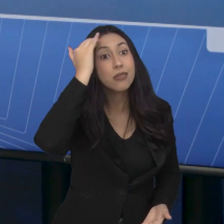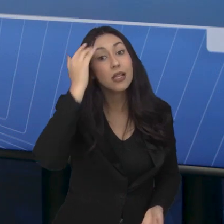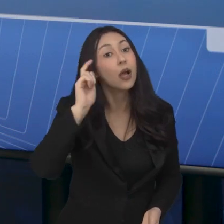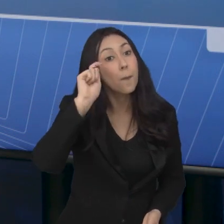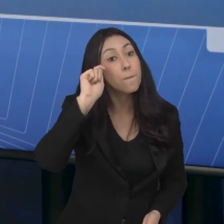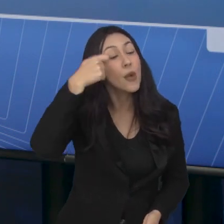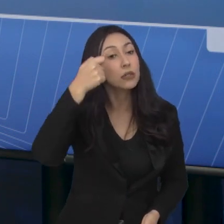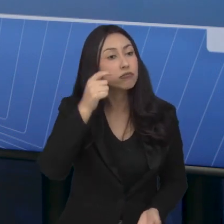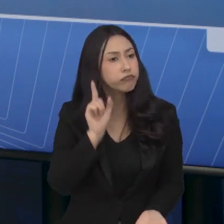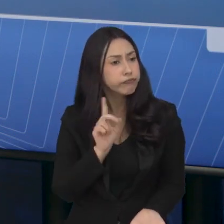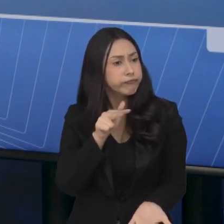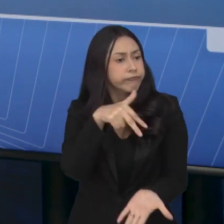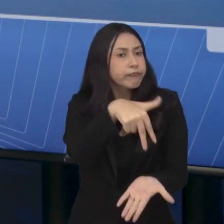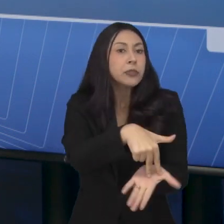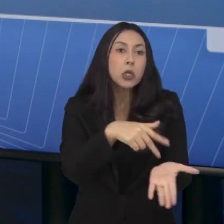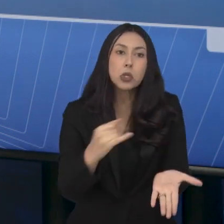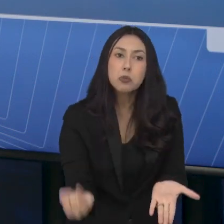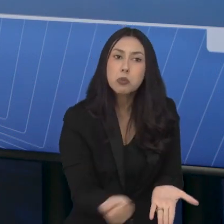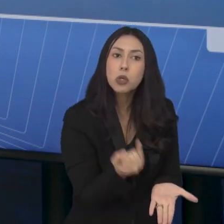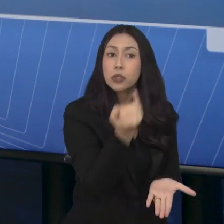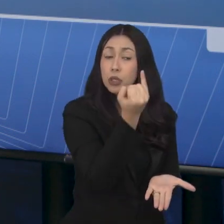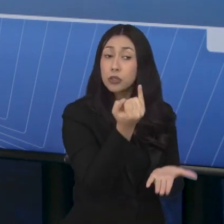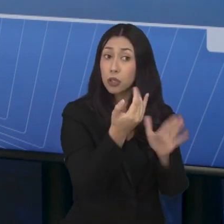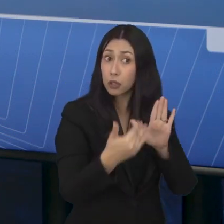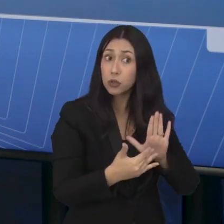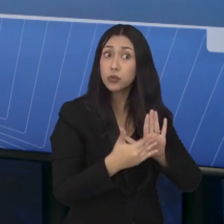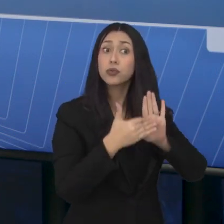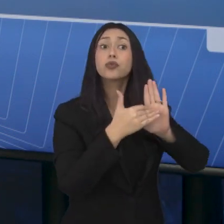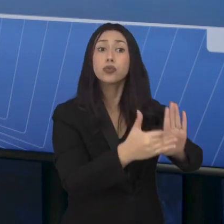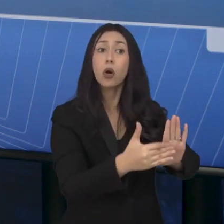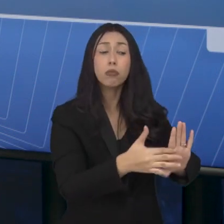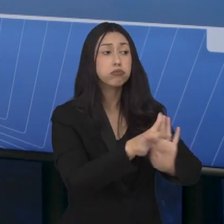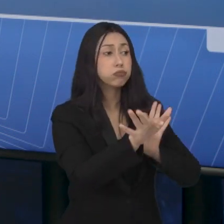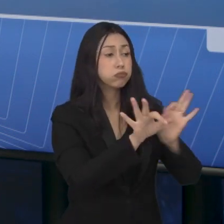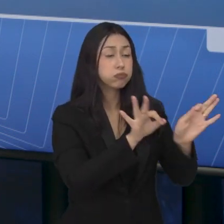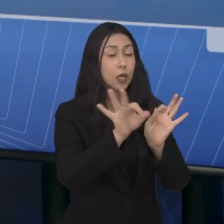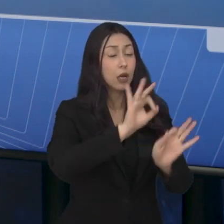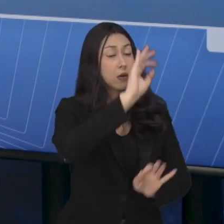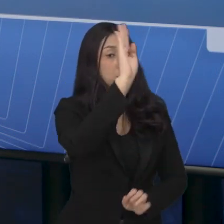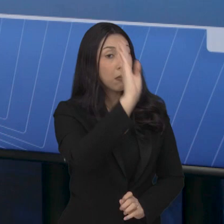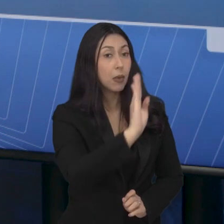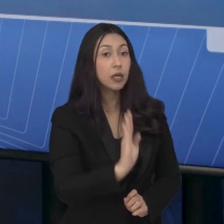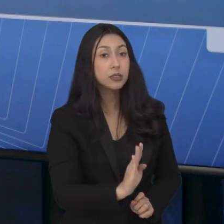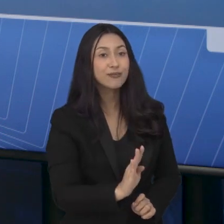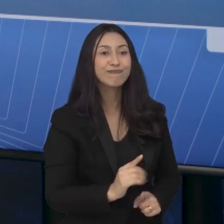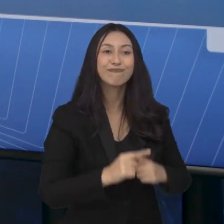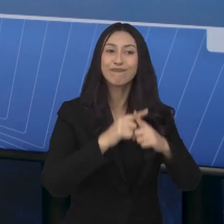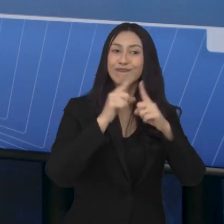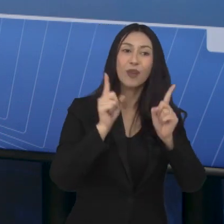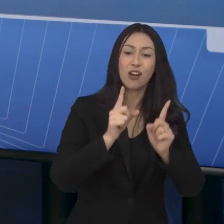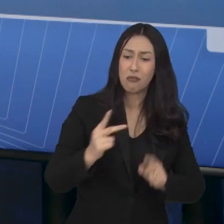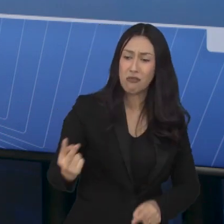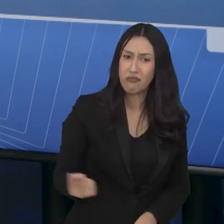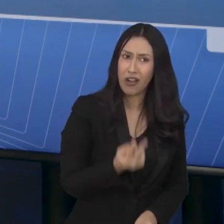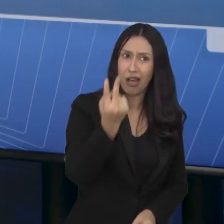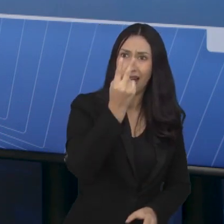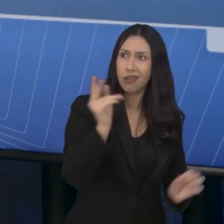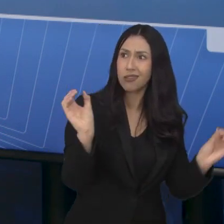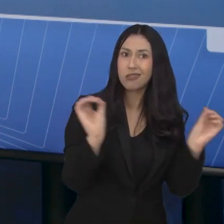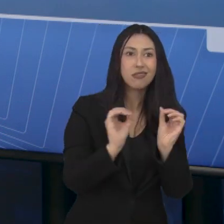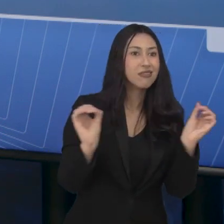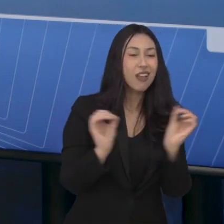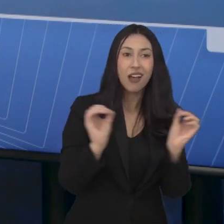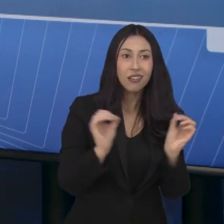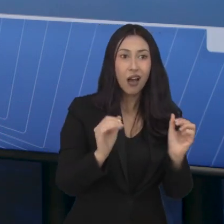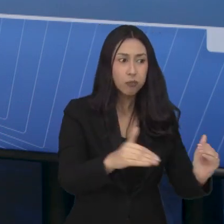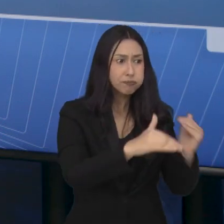negro, a importância do negro na sociedade, que contribuiu de uma forma muito efetiva para a construção do nosso país, porém não tem um lugar que deveria ter,